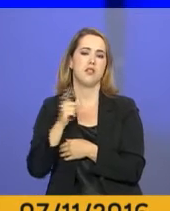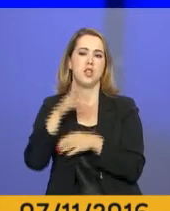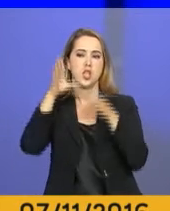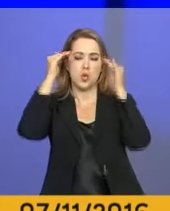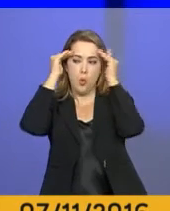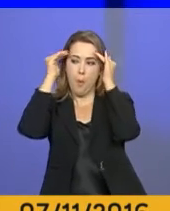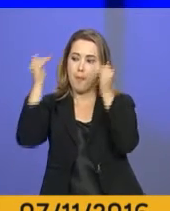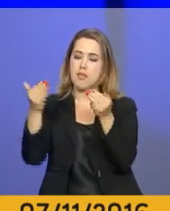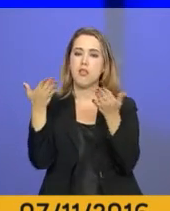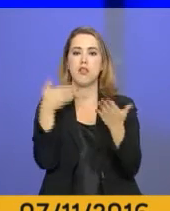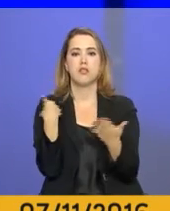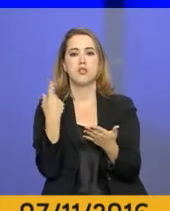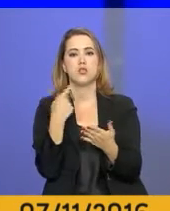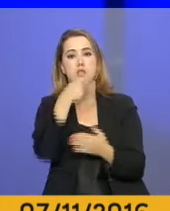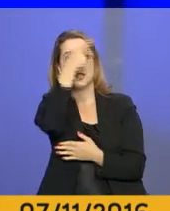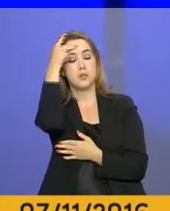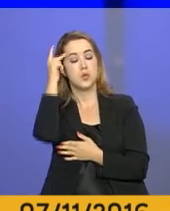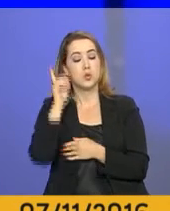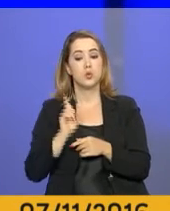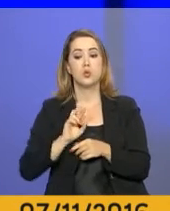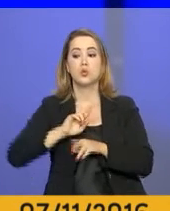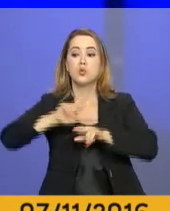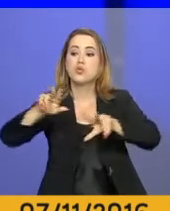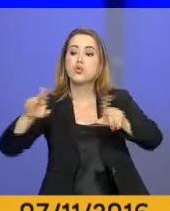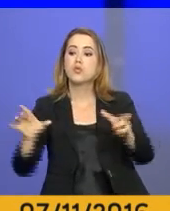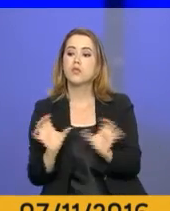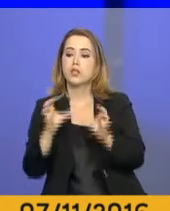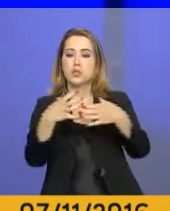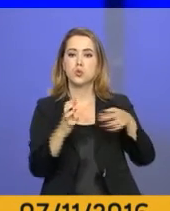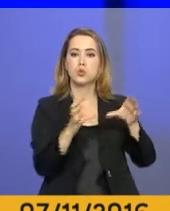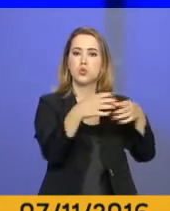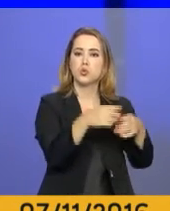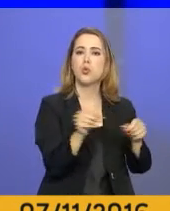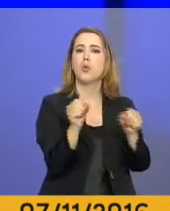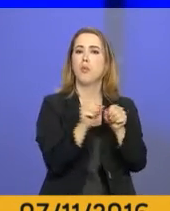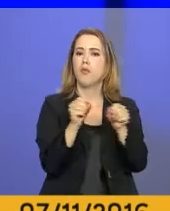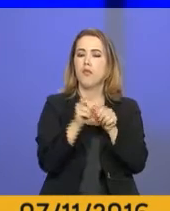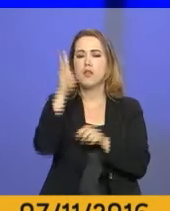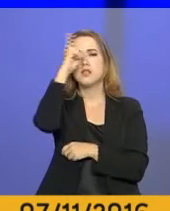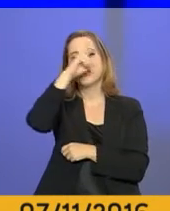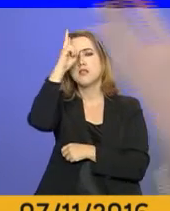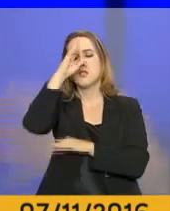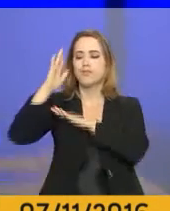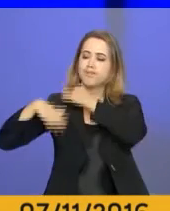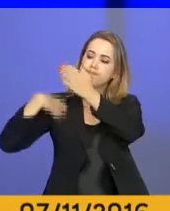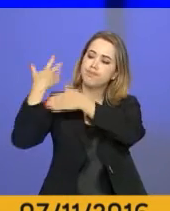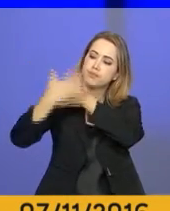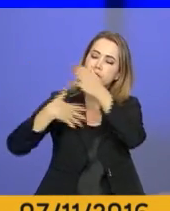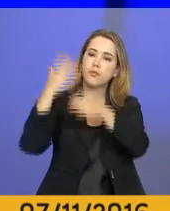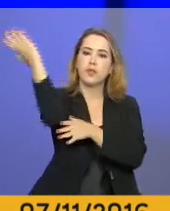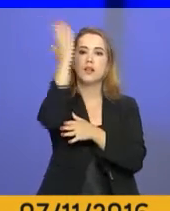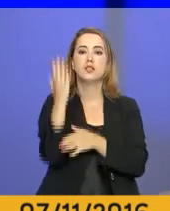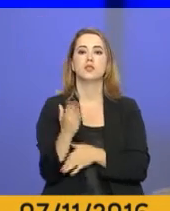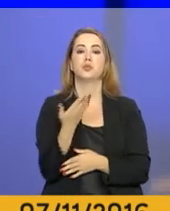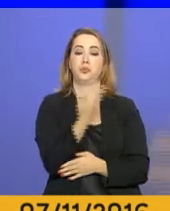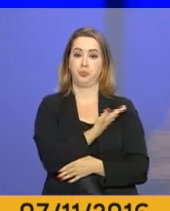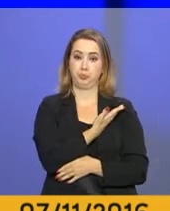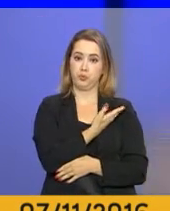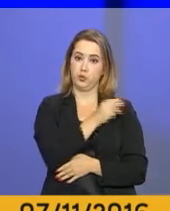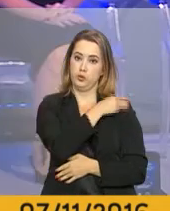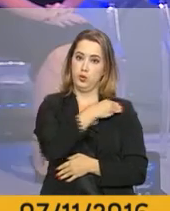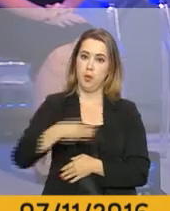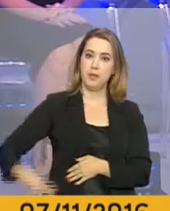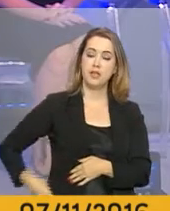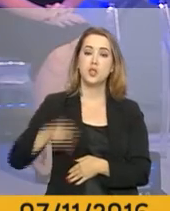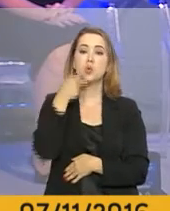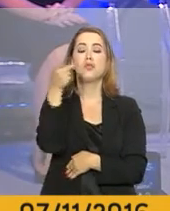aqueles que nos vários setores fazem a história do brasil quando marcelo galera veio me falar dessa